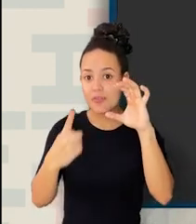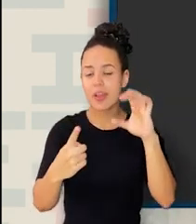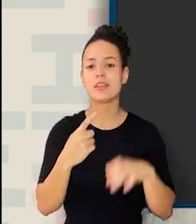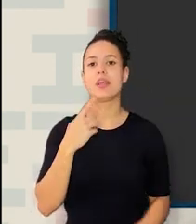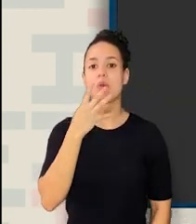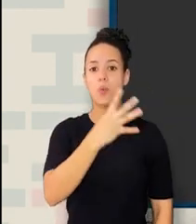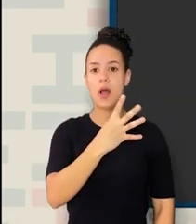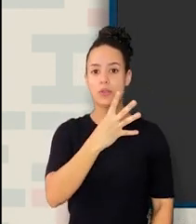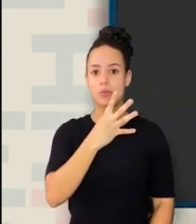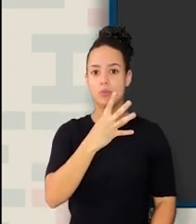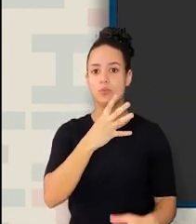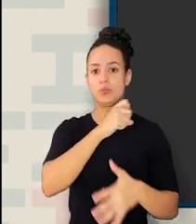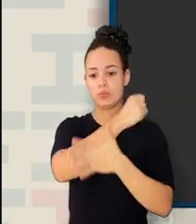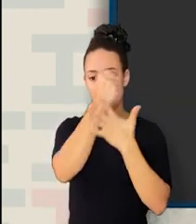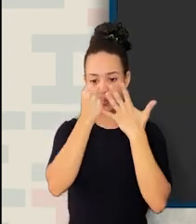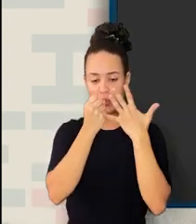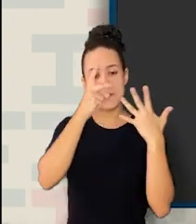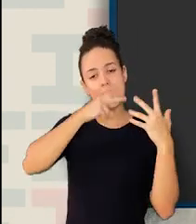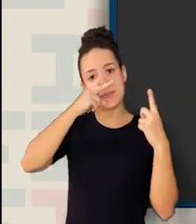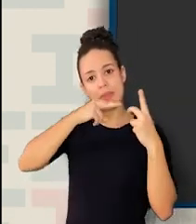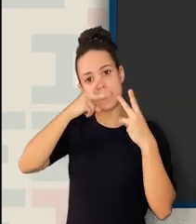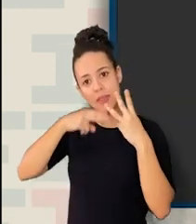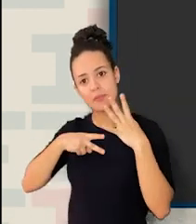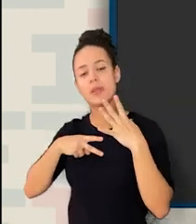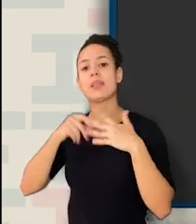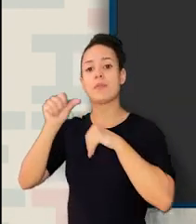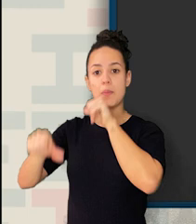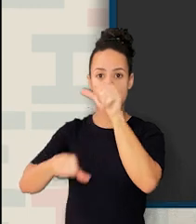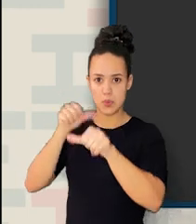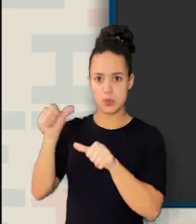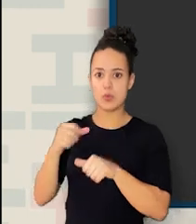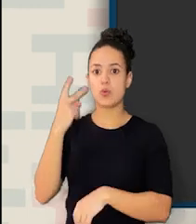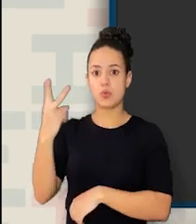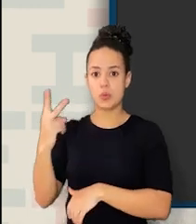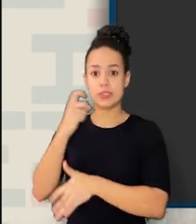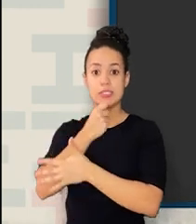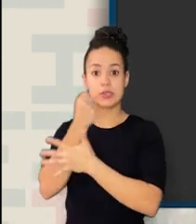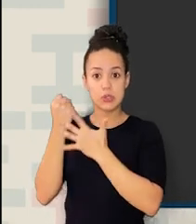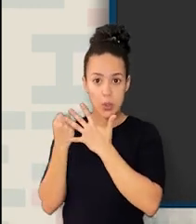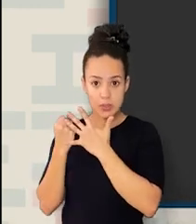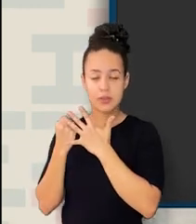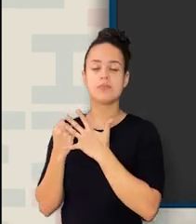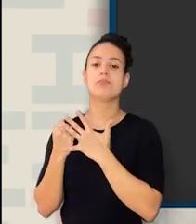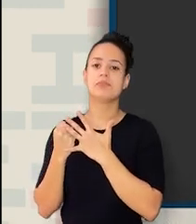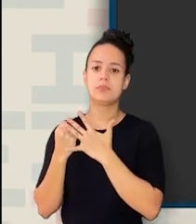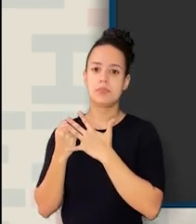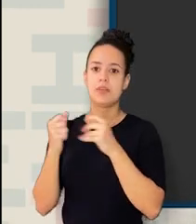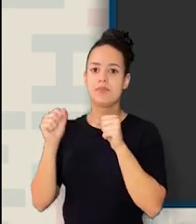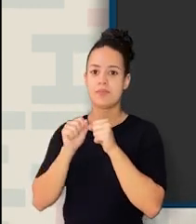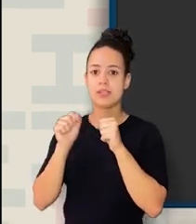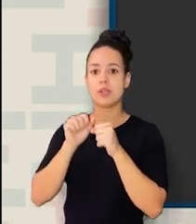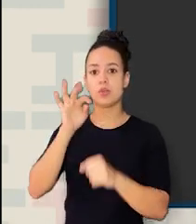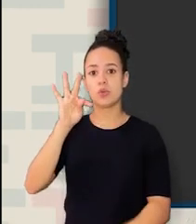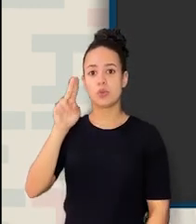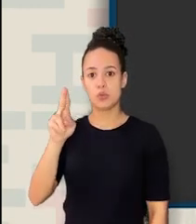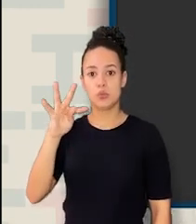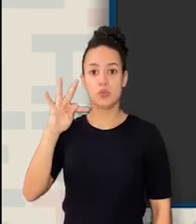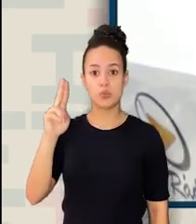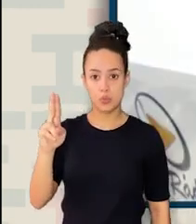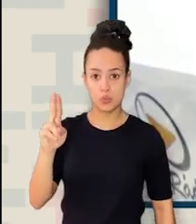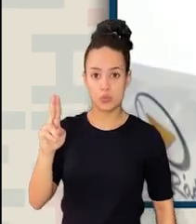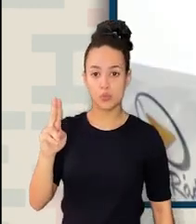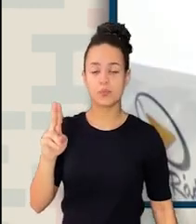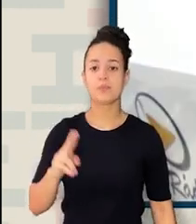notas repetidas e depois muda para uma sequência de 2 notas fazendo tu, né?